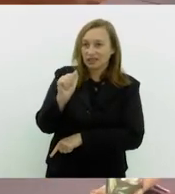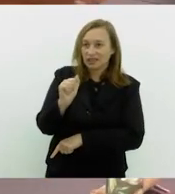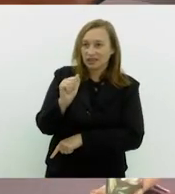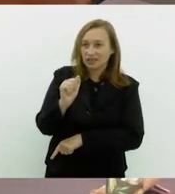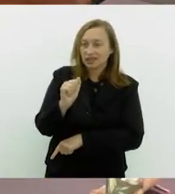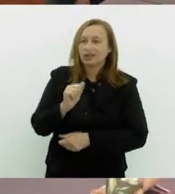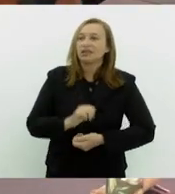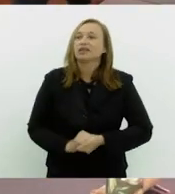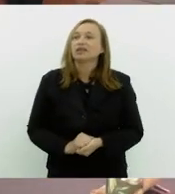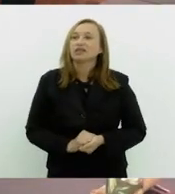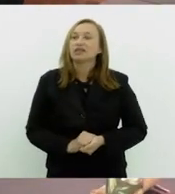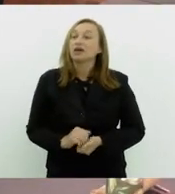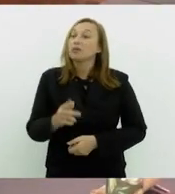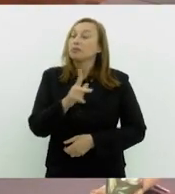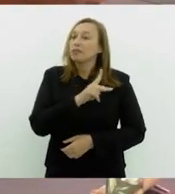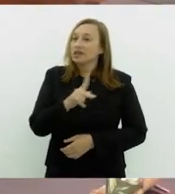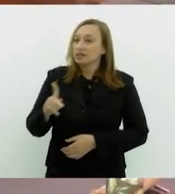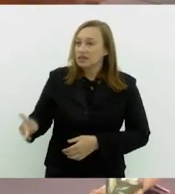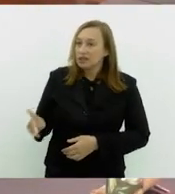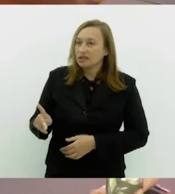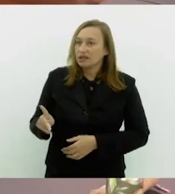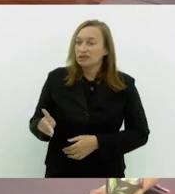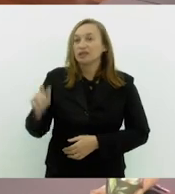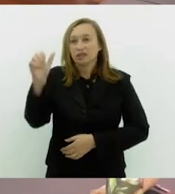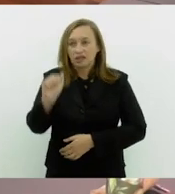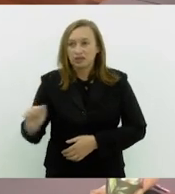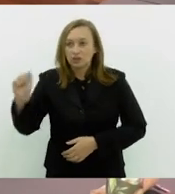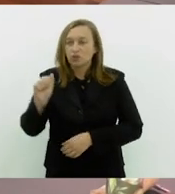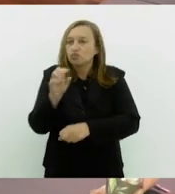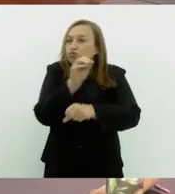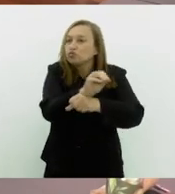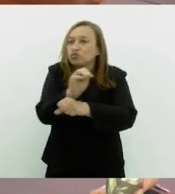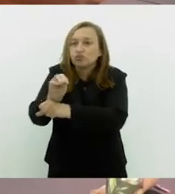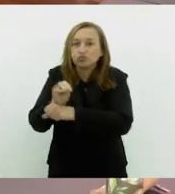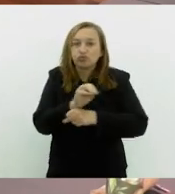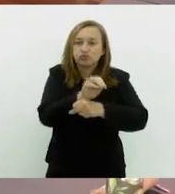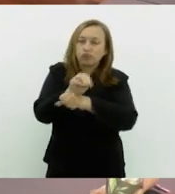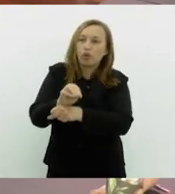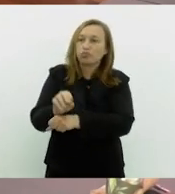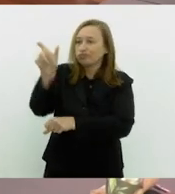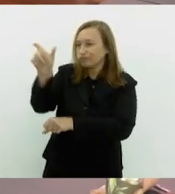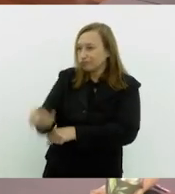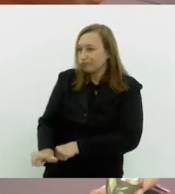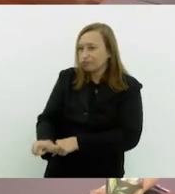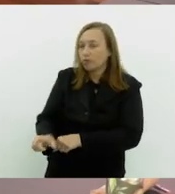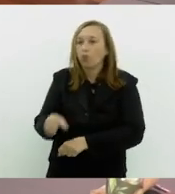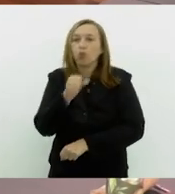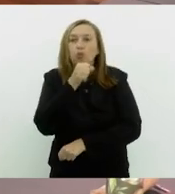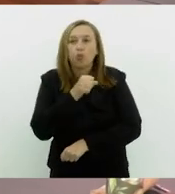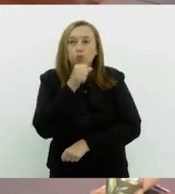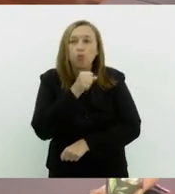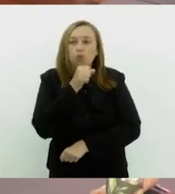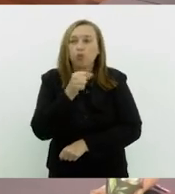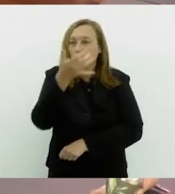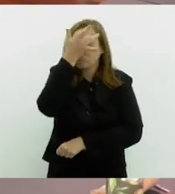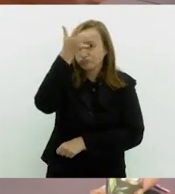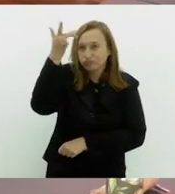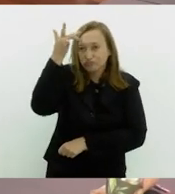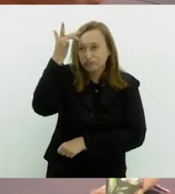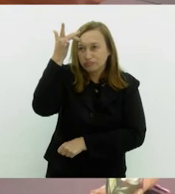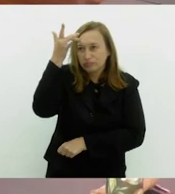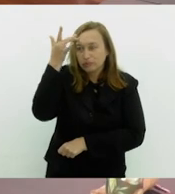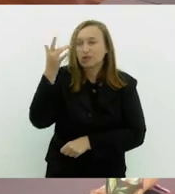dos Santos, presidente da Associação dos Cuidadores da Pessoa Idosa da Saúde Mental